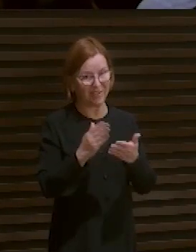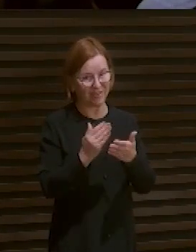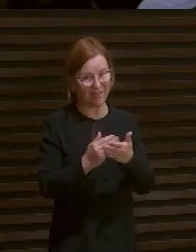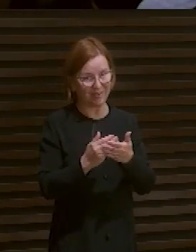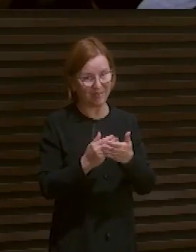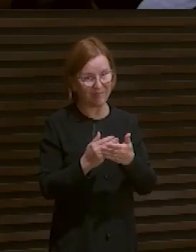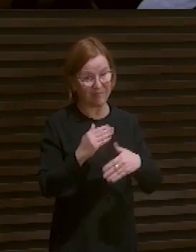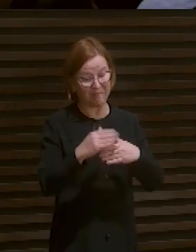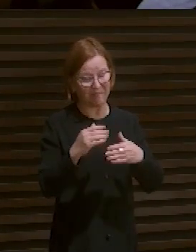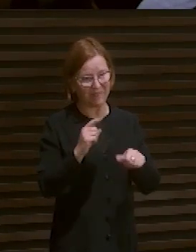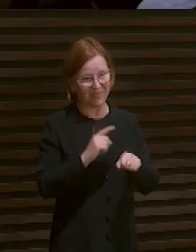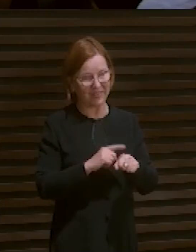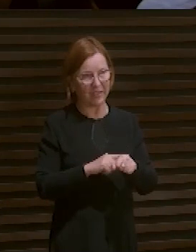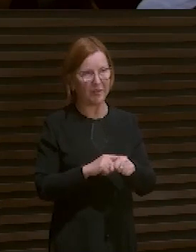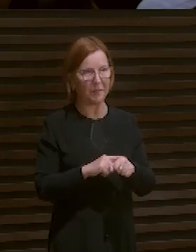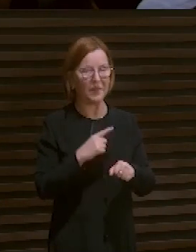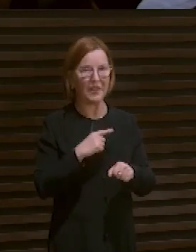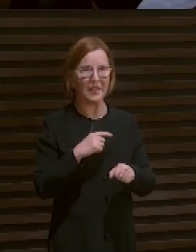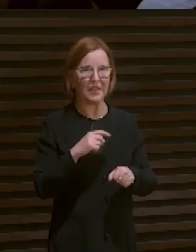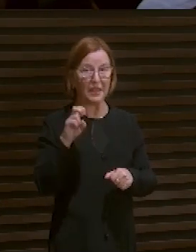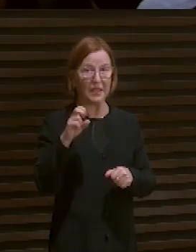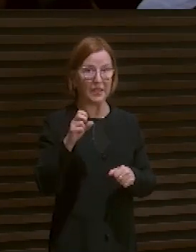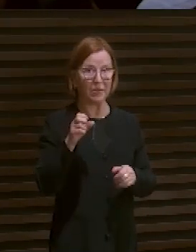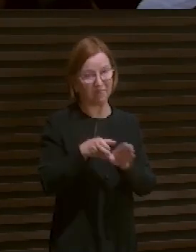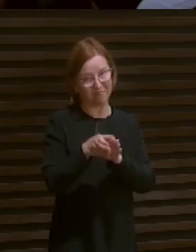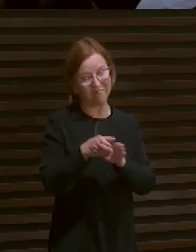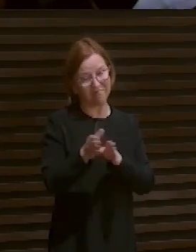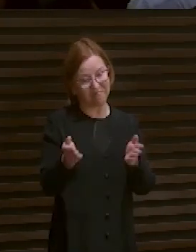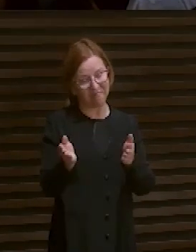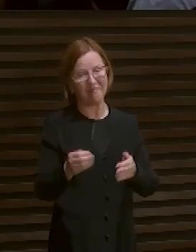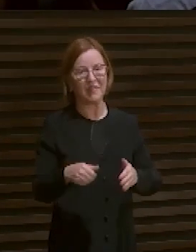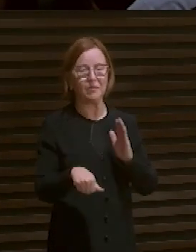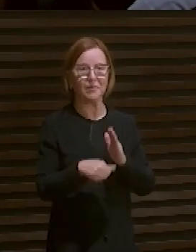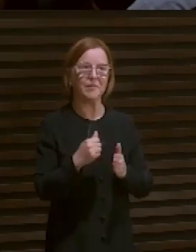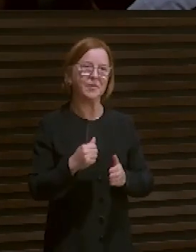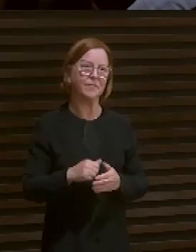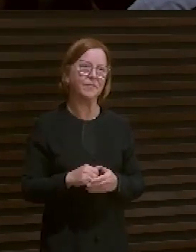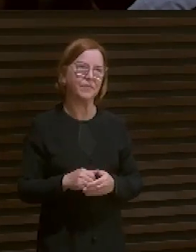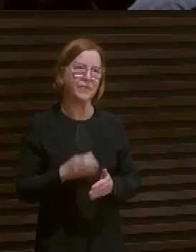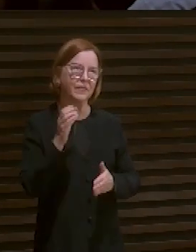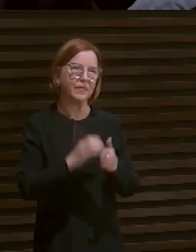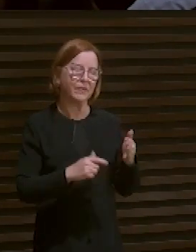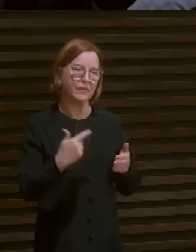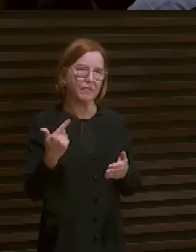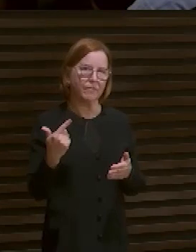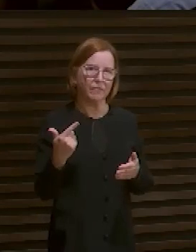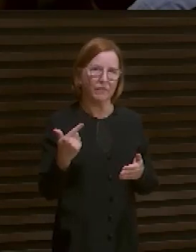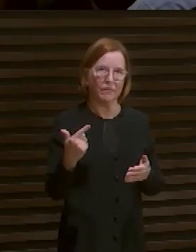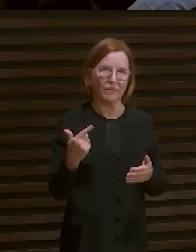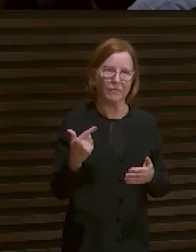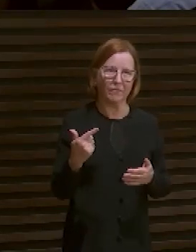Aí, são 5 exortações. A primeira delas, ele vai dizer aqui no capítulo 2,